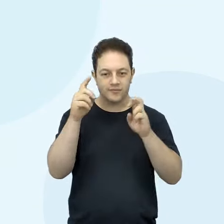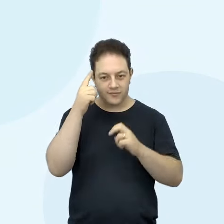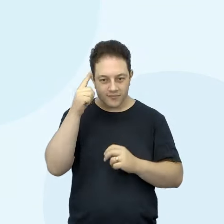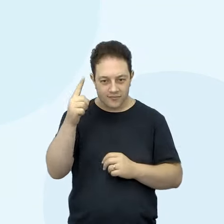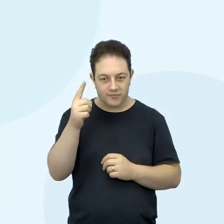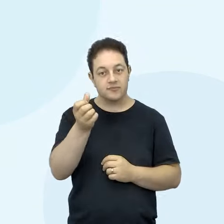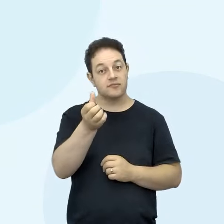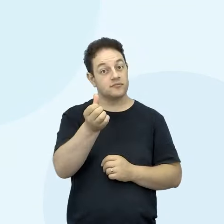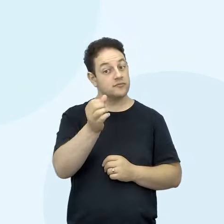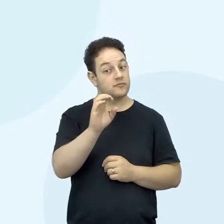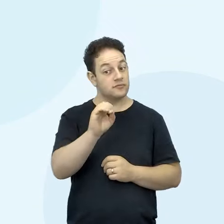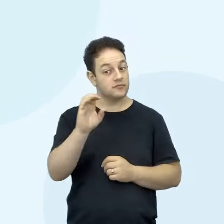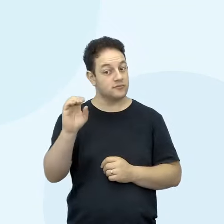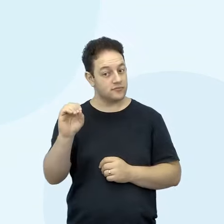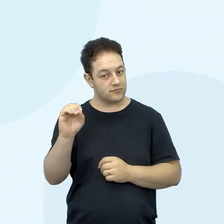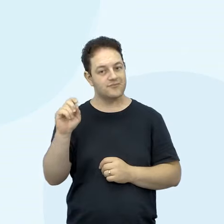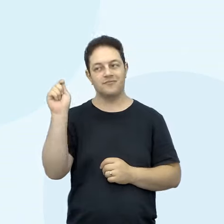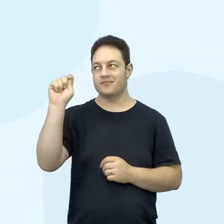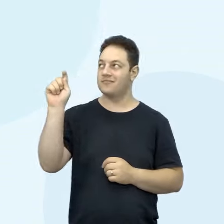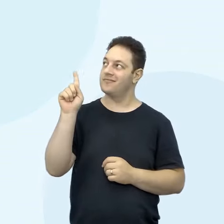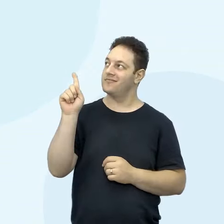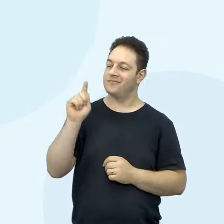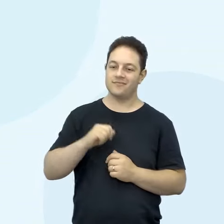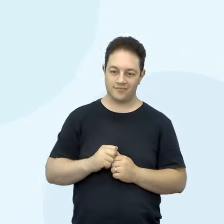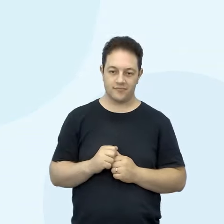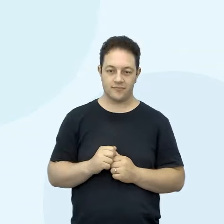mesmo? 600, eu já anotei aqui.